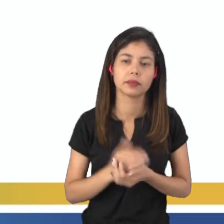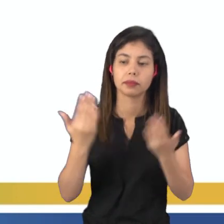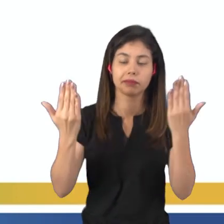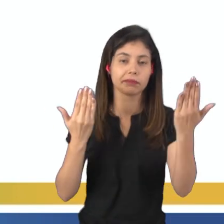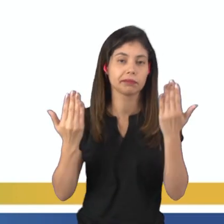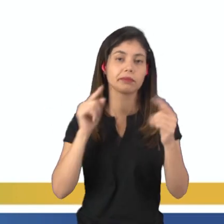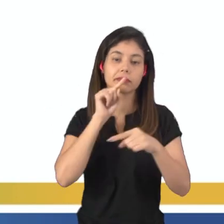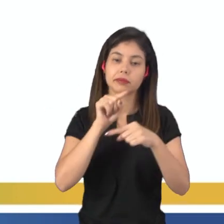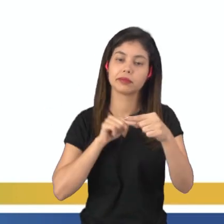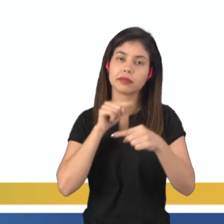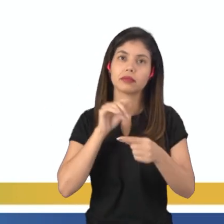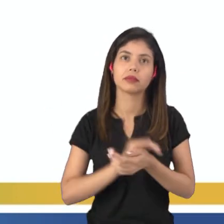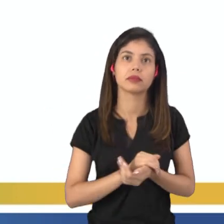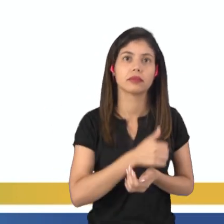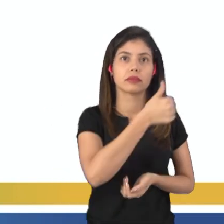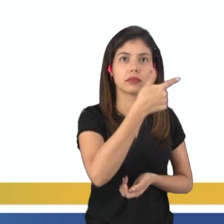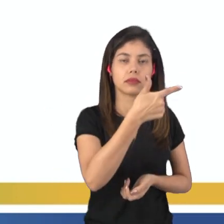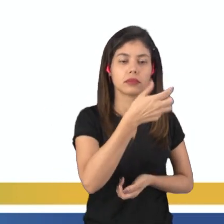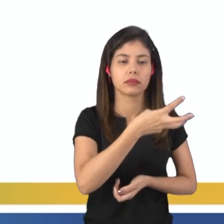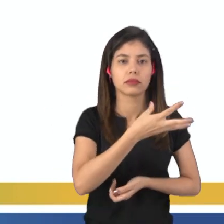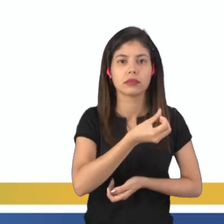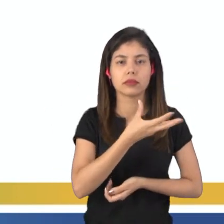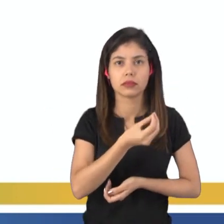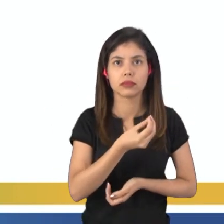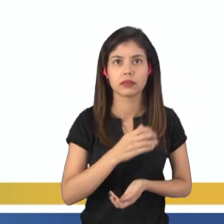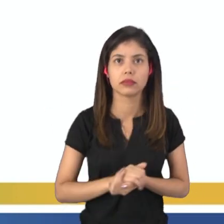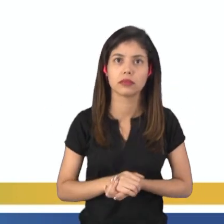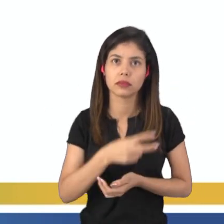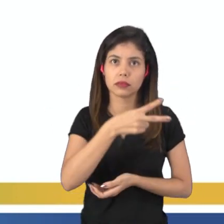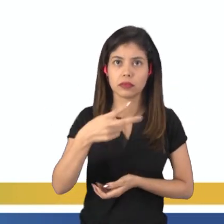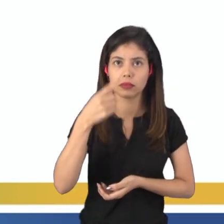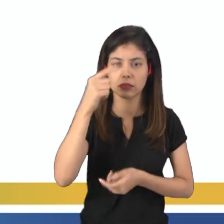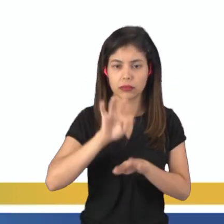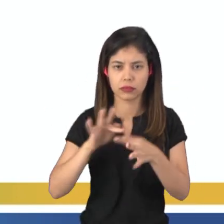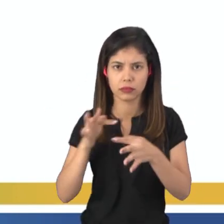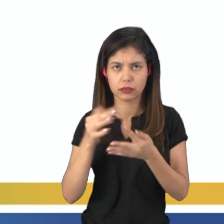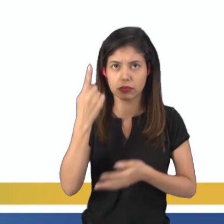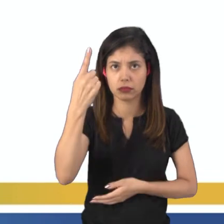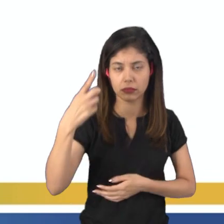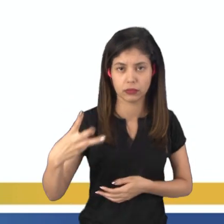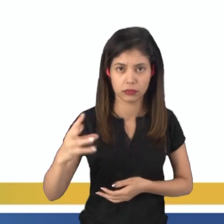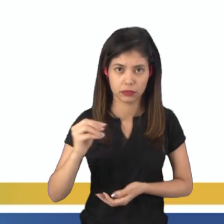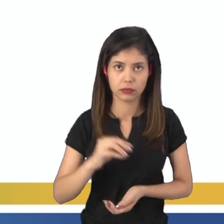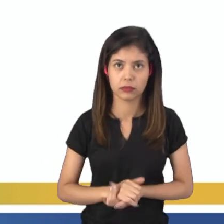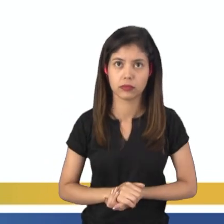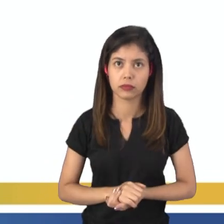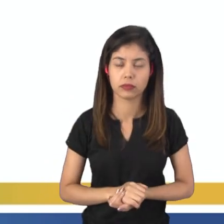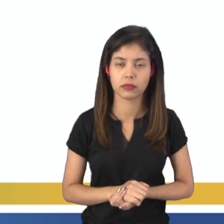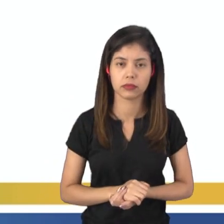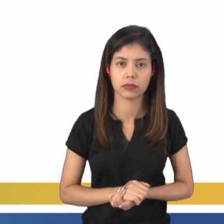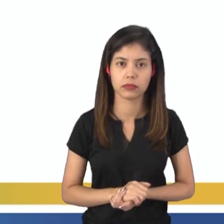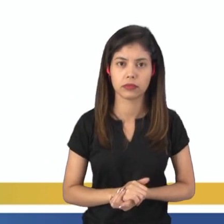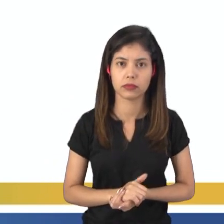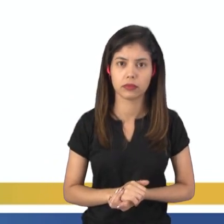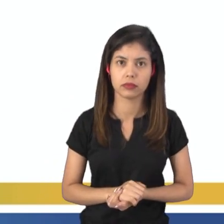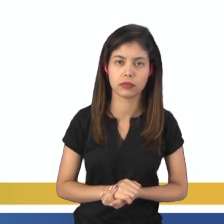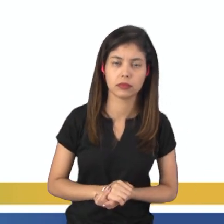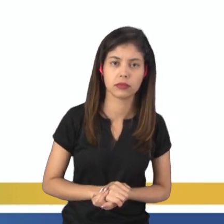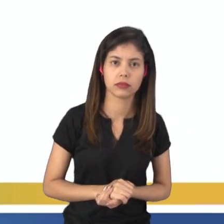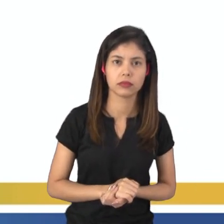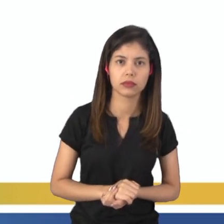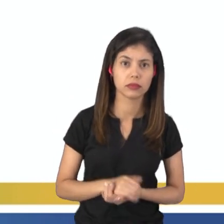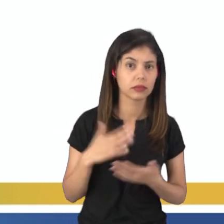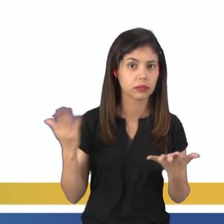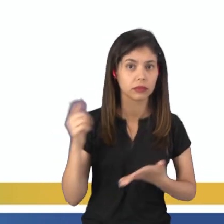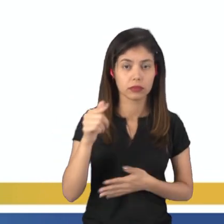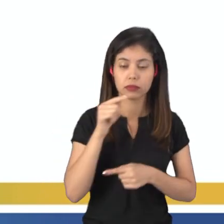uma divisão, né, de 12 sobre 360. Simplificando essa fração, você vai obter 1 sobre 30.